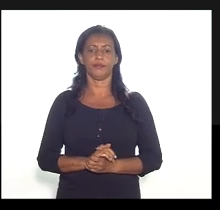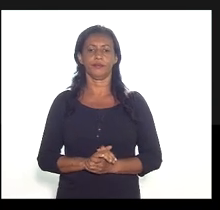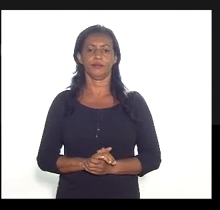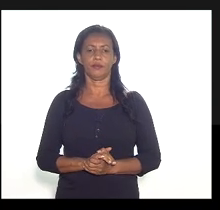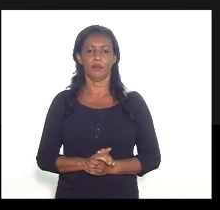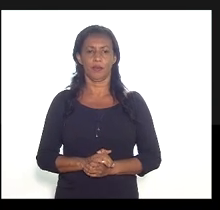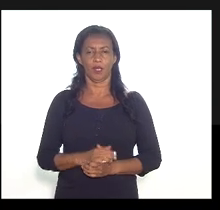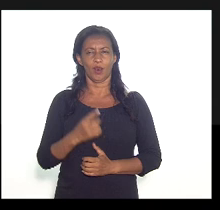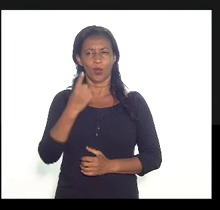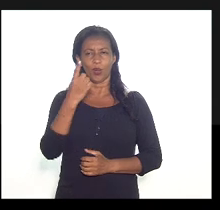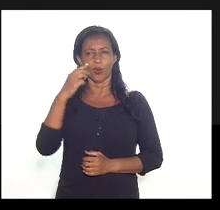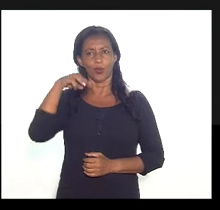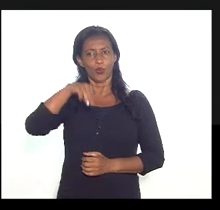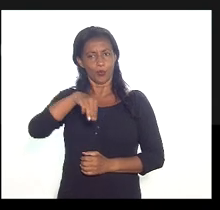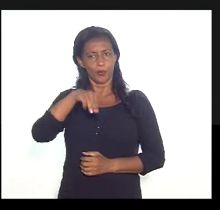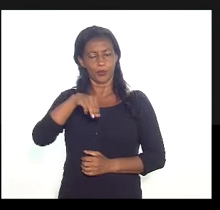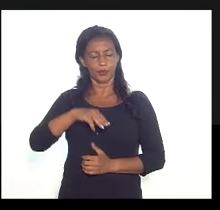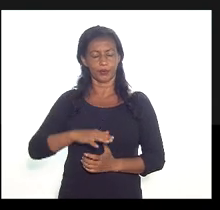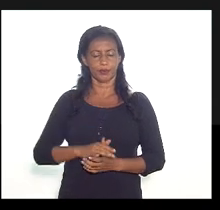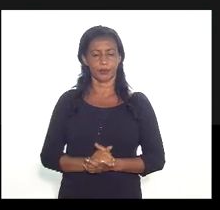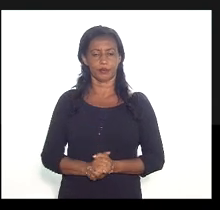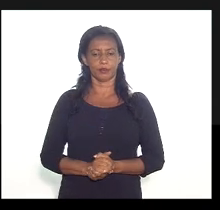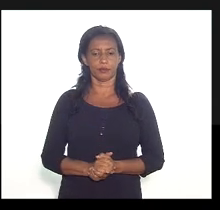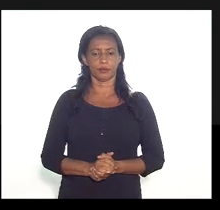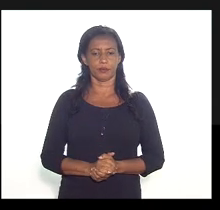Só um minuto, presidente. Pois não.